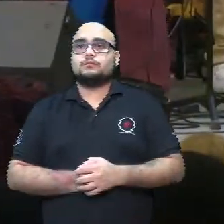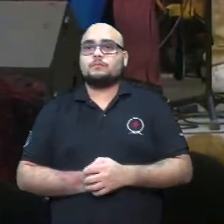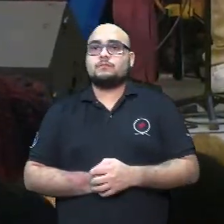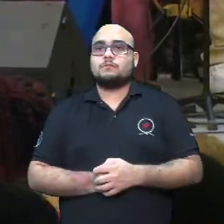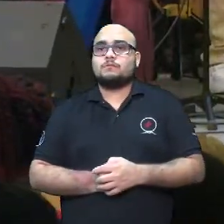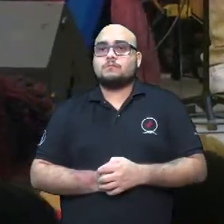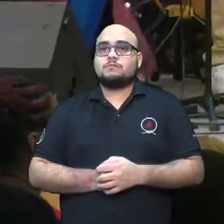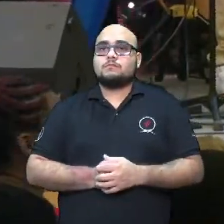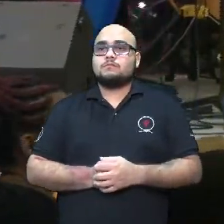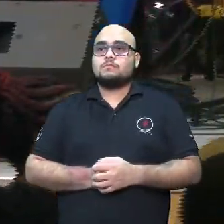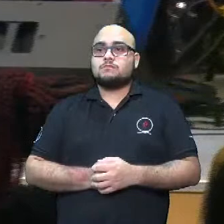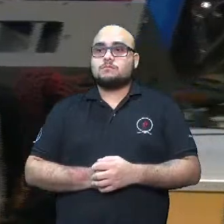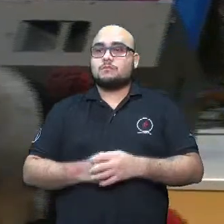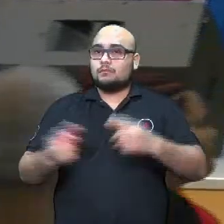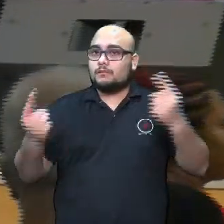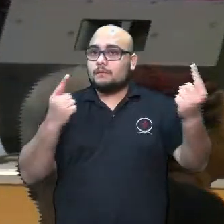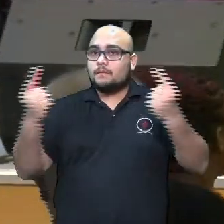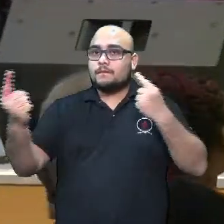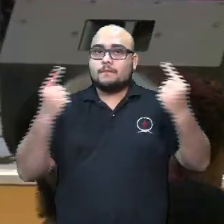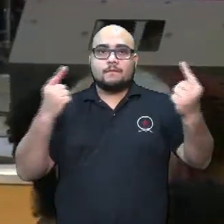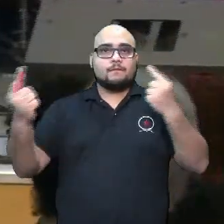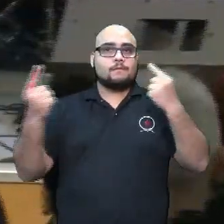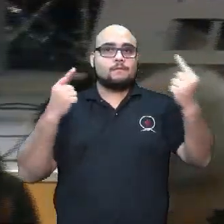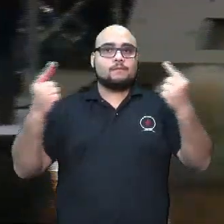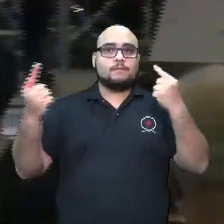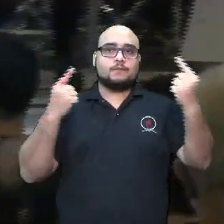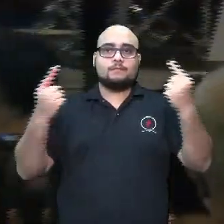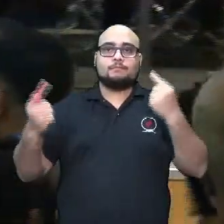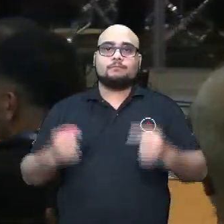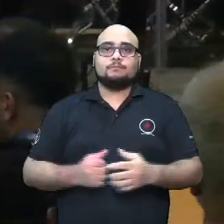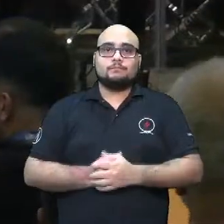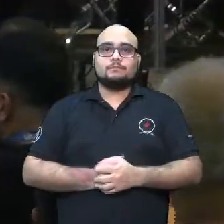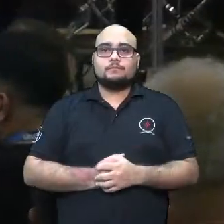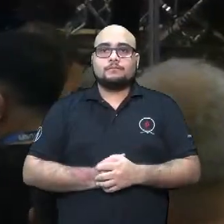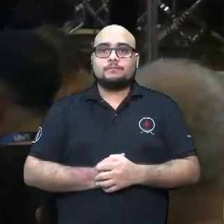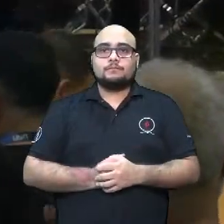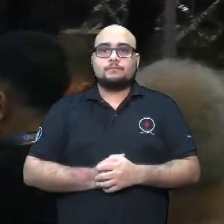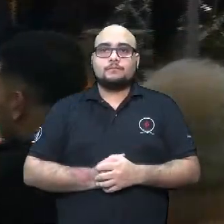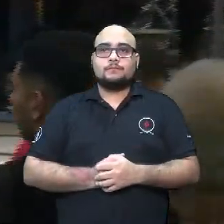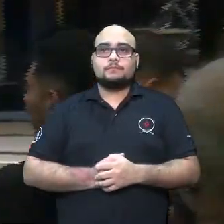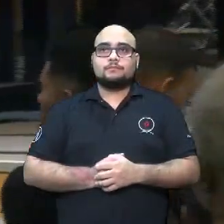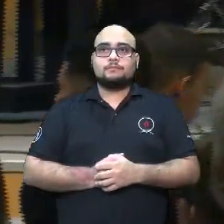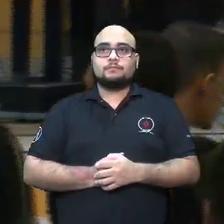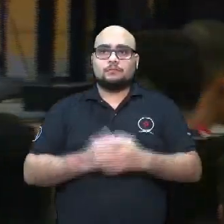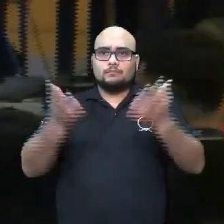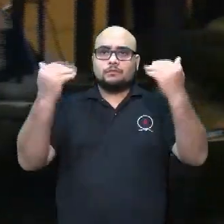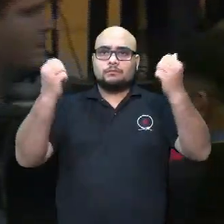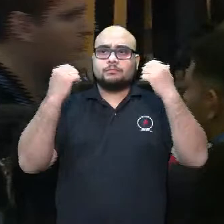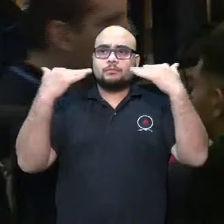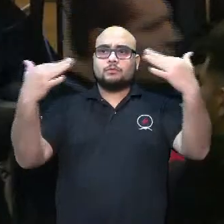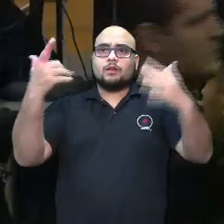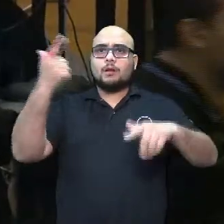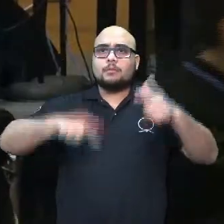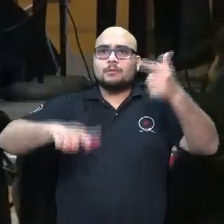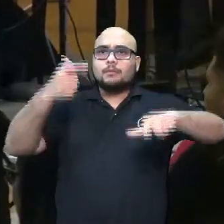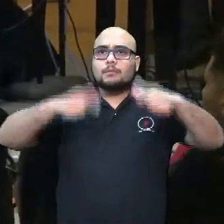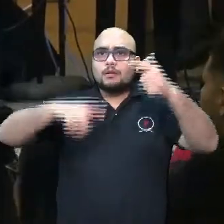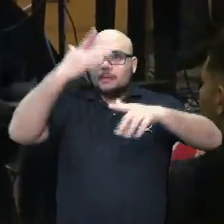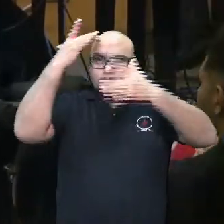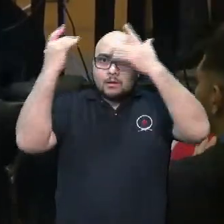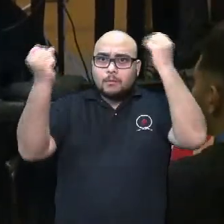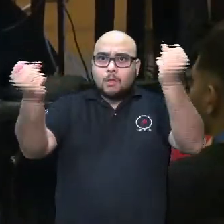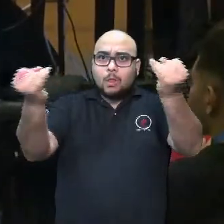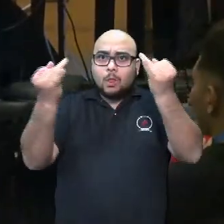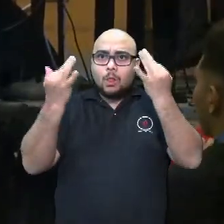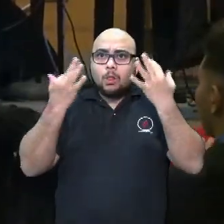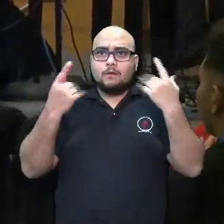Cadê? Venha. Baixinho, baixinho. Cadê você? Tem mais gente aqui desse lado para vir para Jesus? Eu tô vendo você, venha.